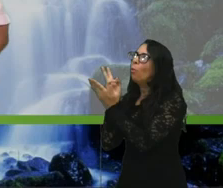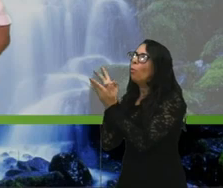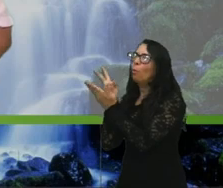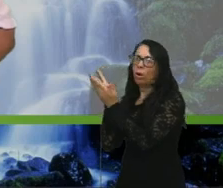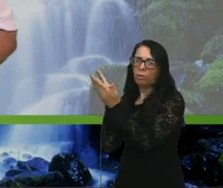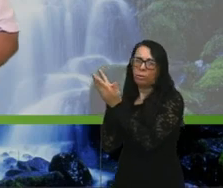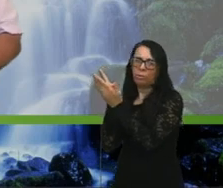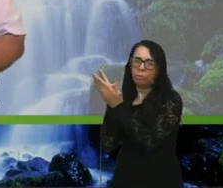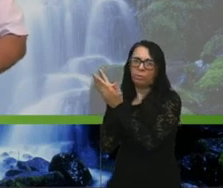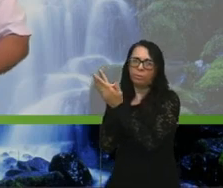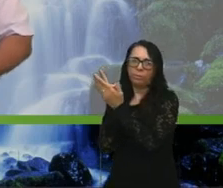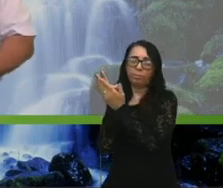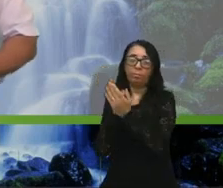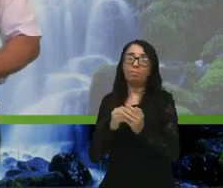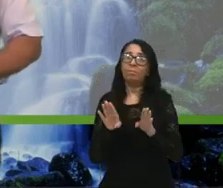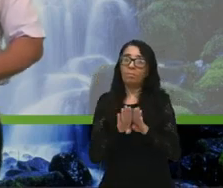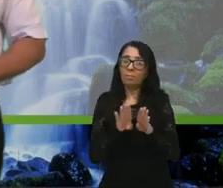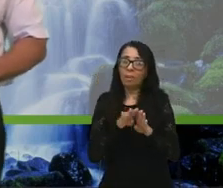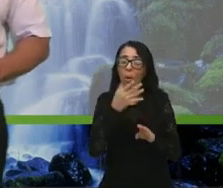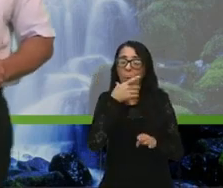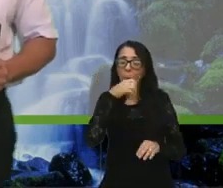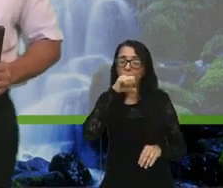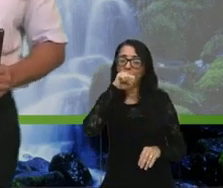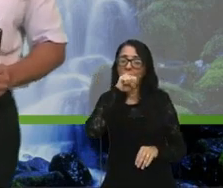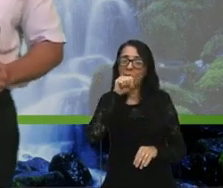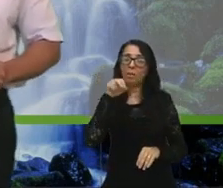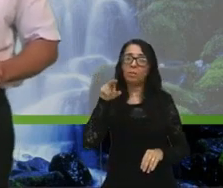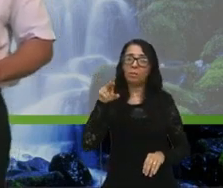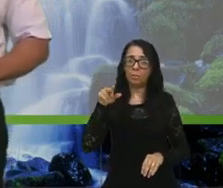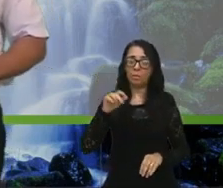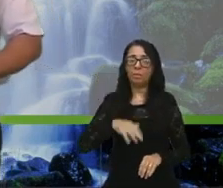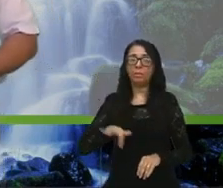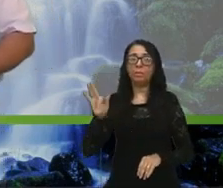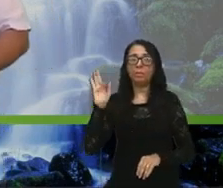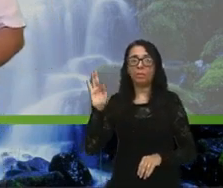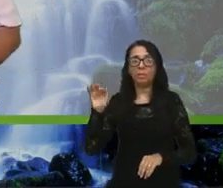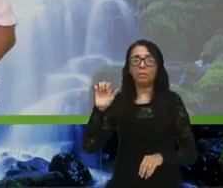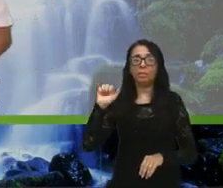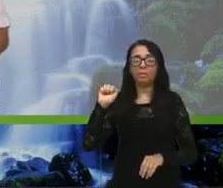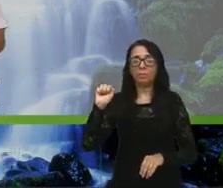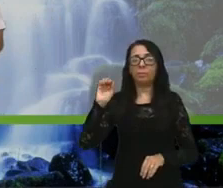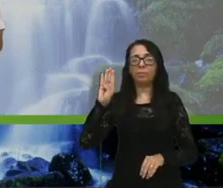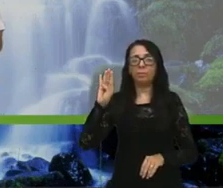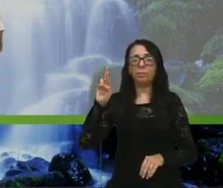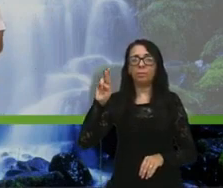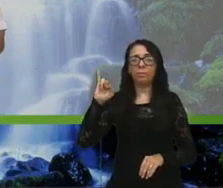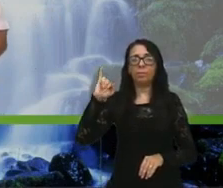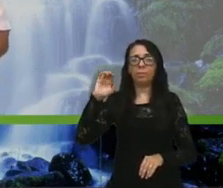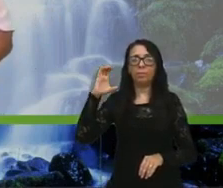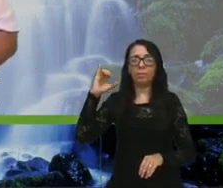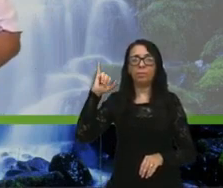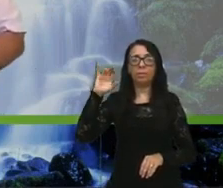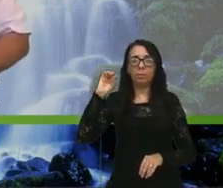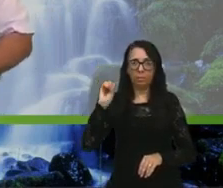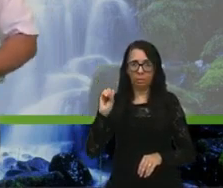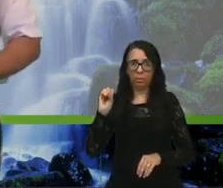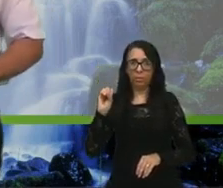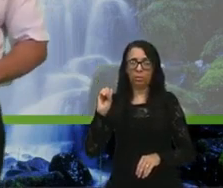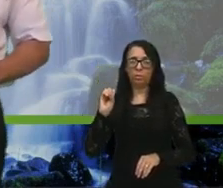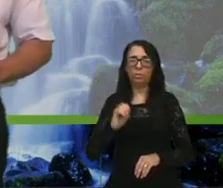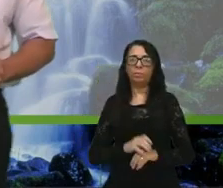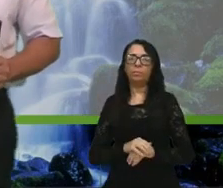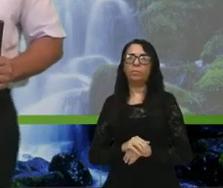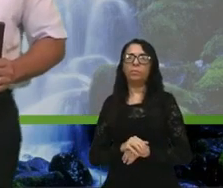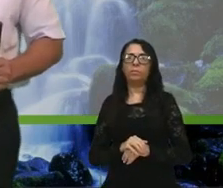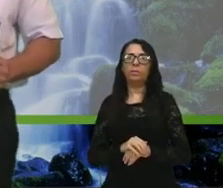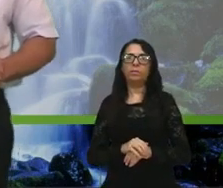irmão Fabrício, a sua irmã, o seu cunhado, que estão também passando por esse momento,